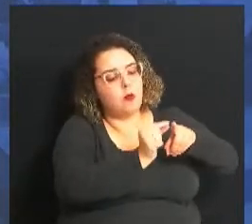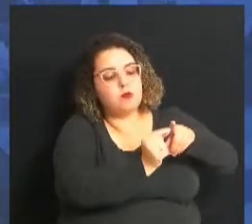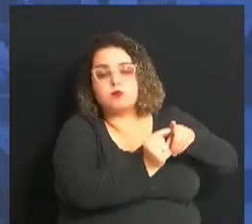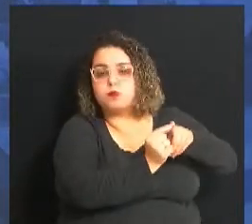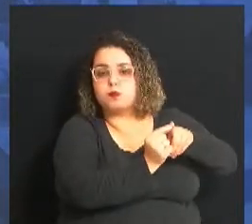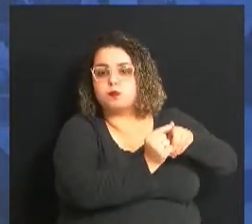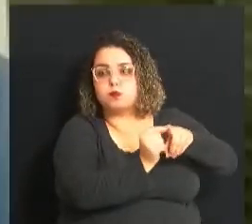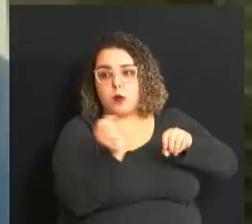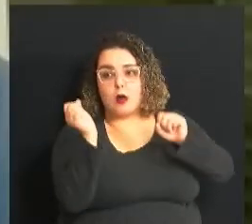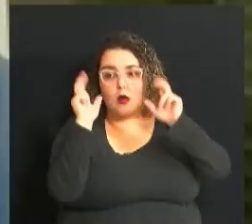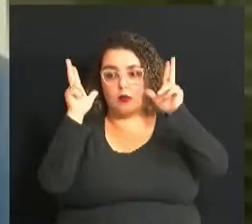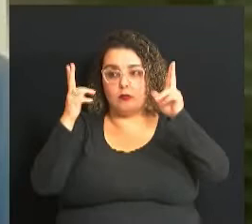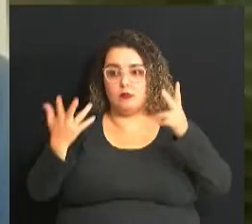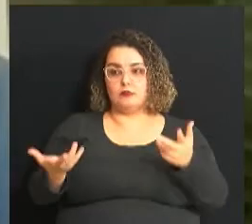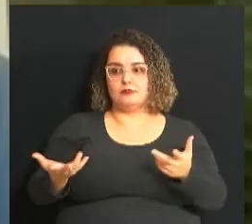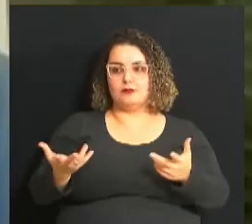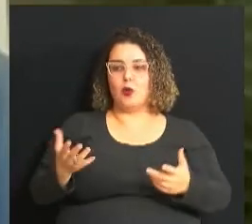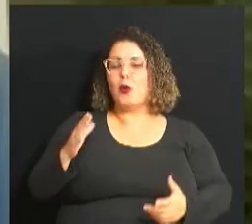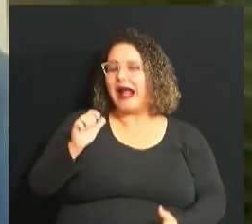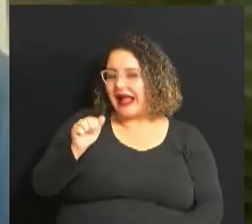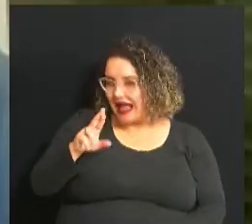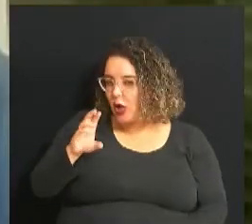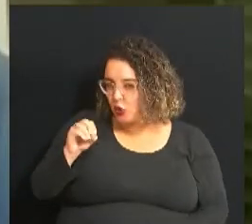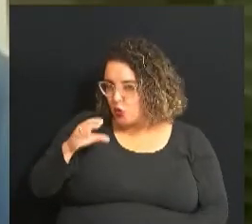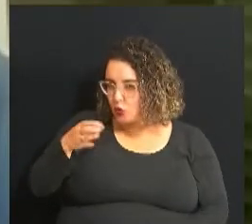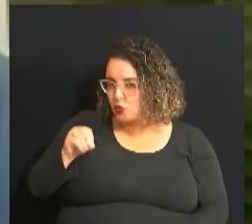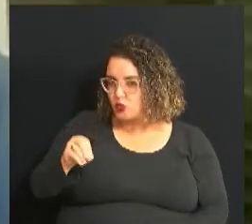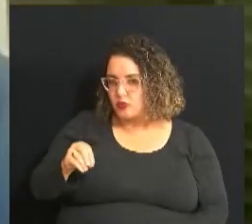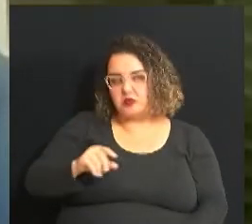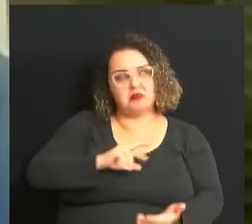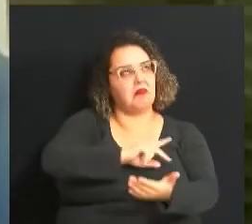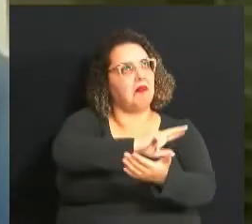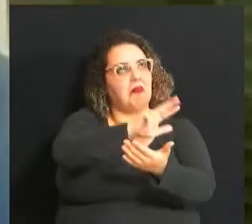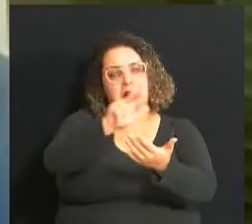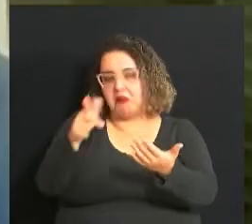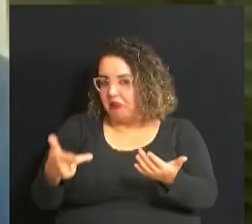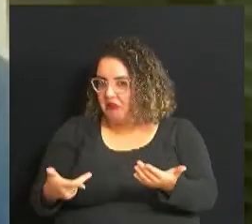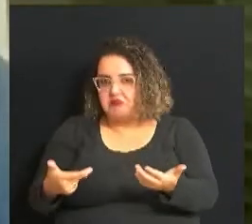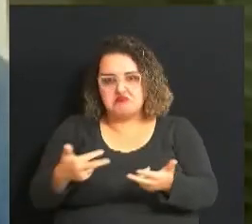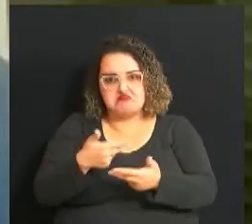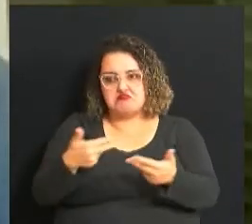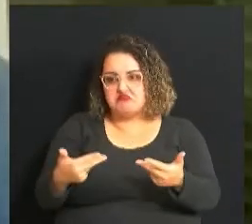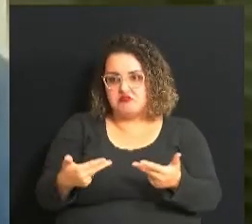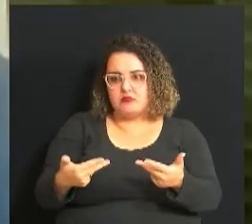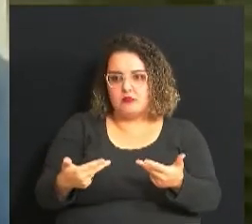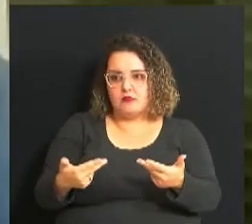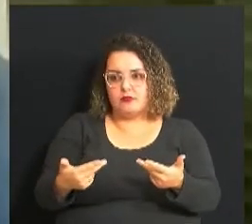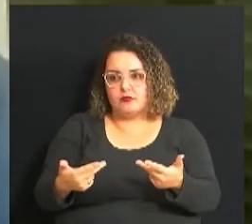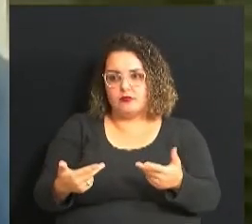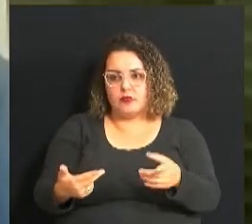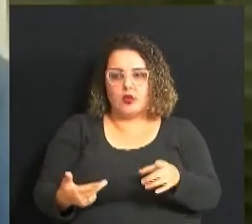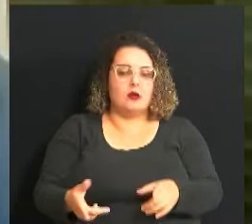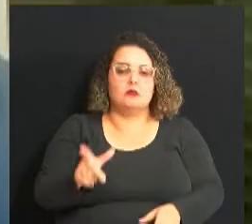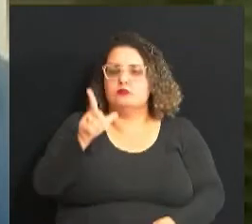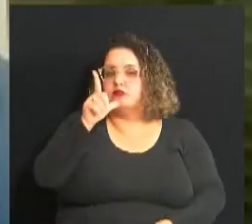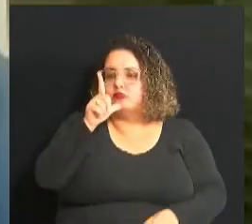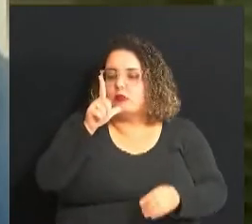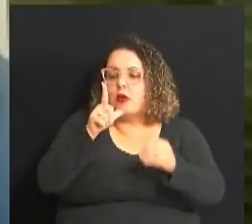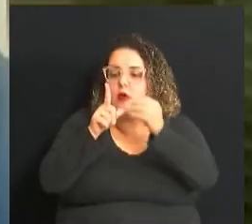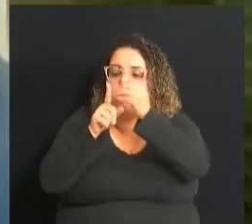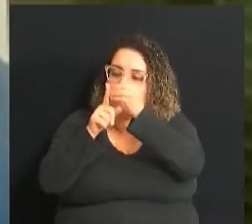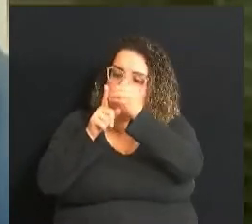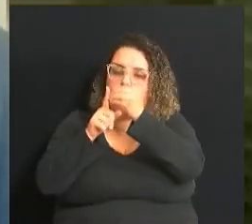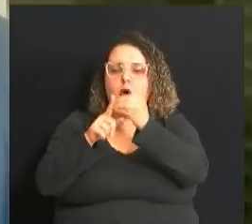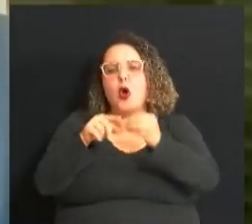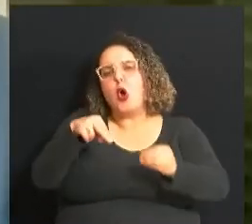O caroço no pênis, ele pode ter várias origens. Geralmente, um caroço, vamos dizer, uma úlcera ou um nódulo. O